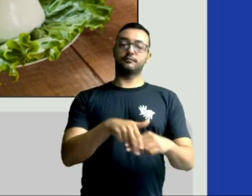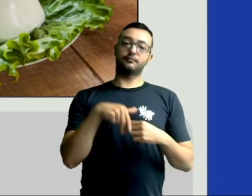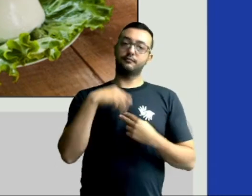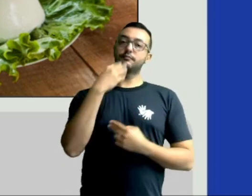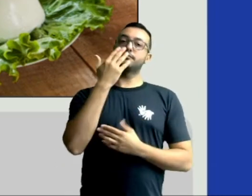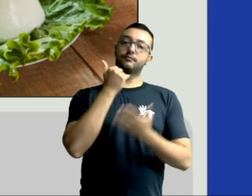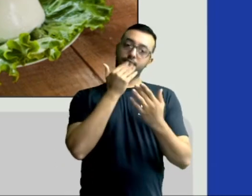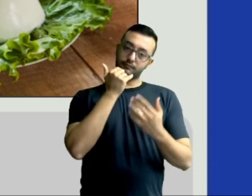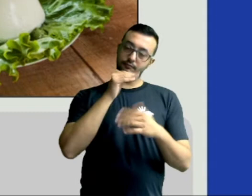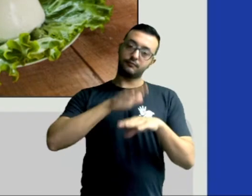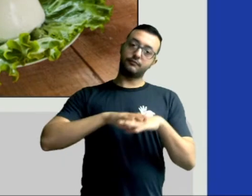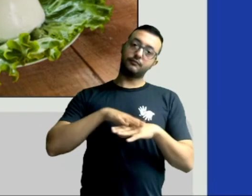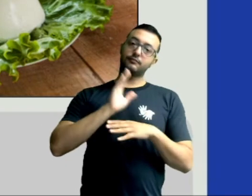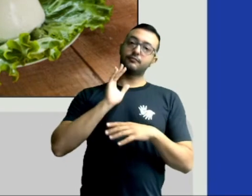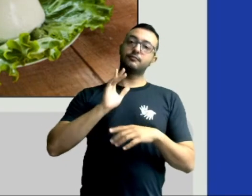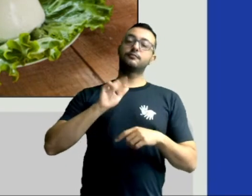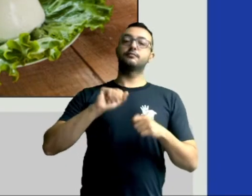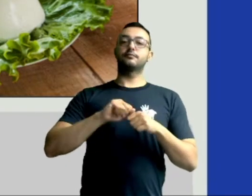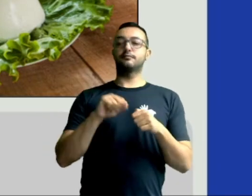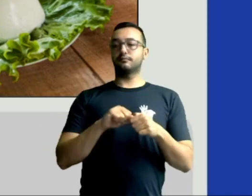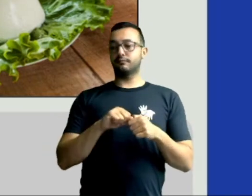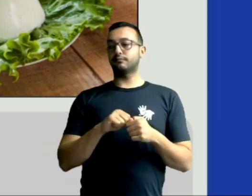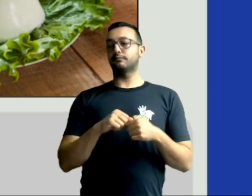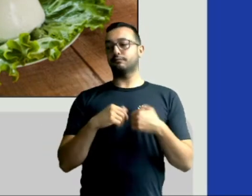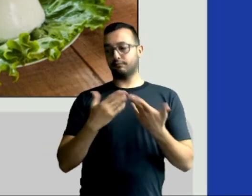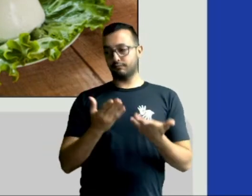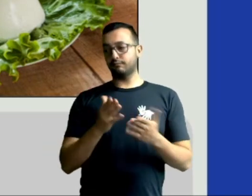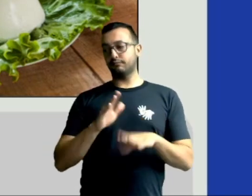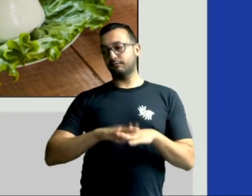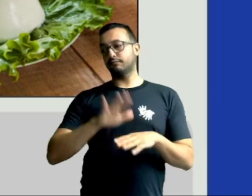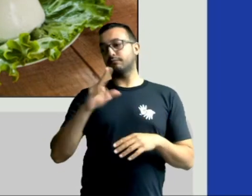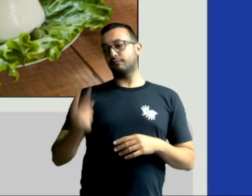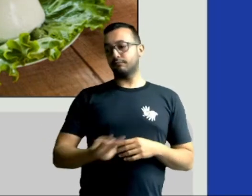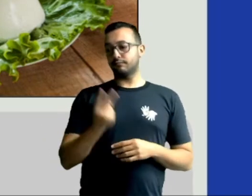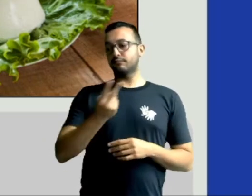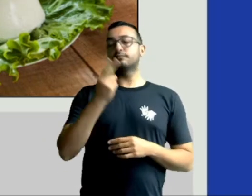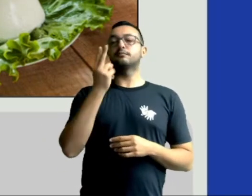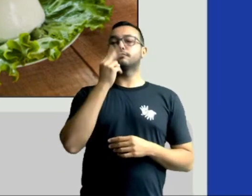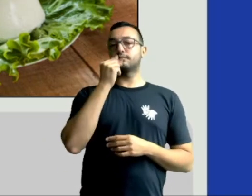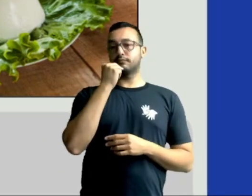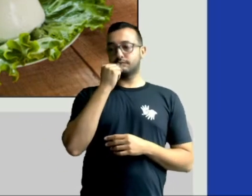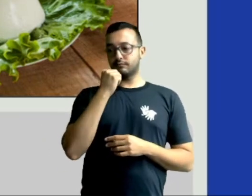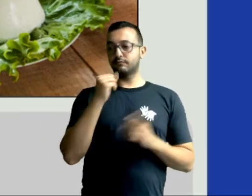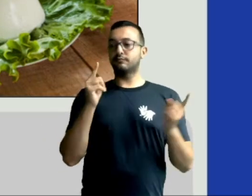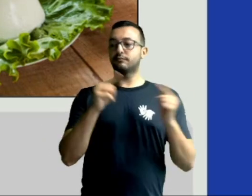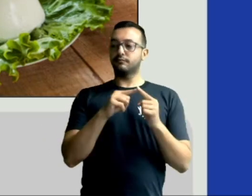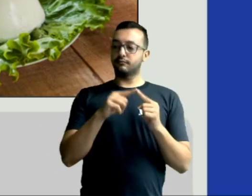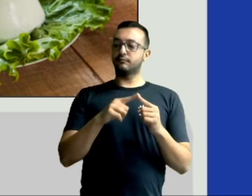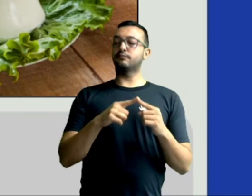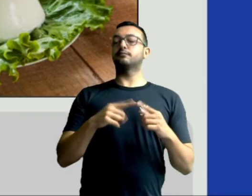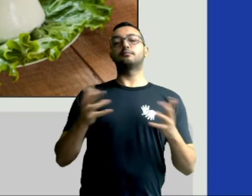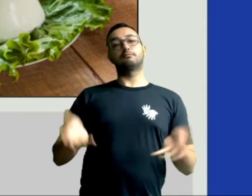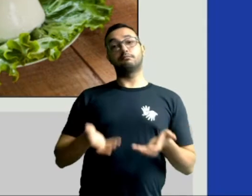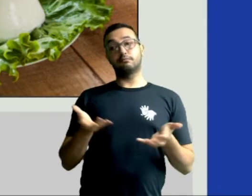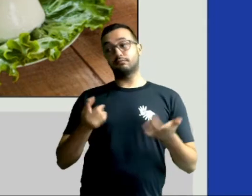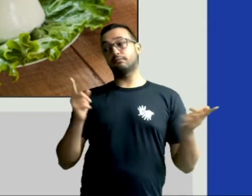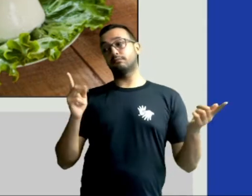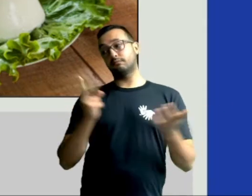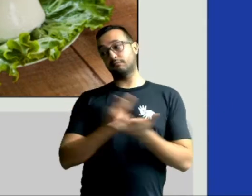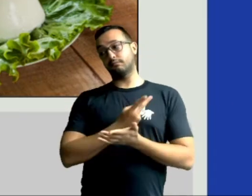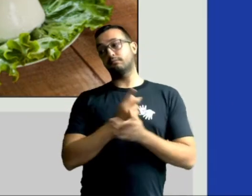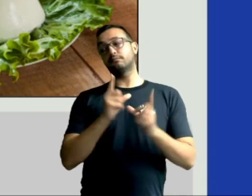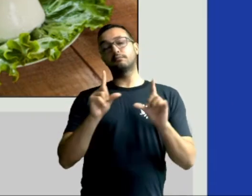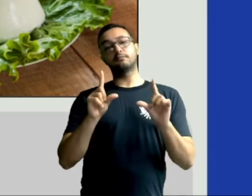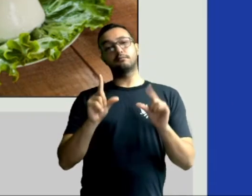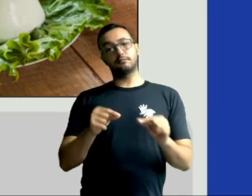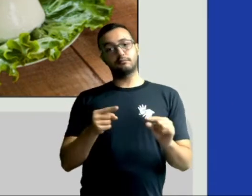dos alimentos, mais produtivos, tá certo? Com um maior valor nutritivo, que são enriquecidos e que causem menos,